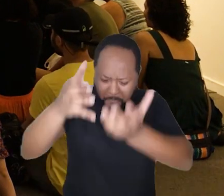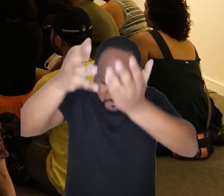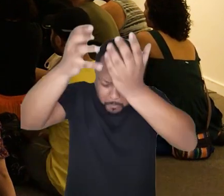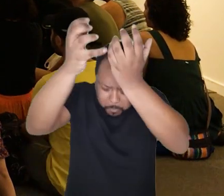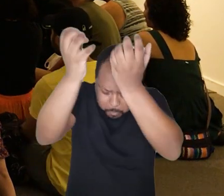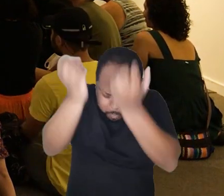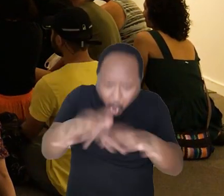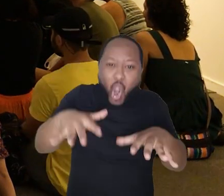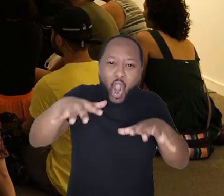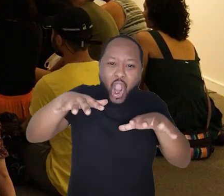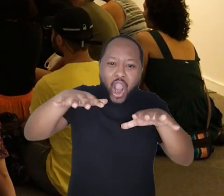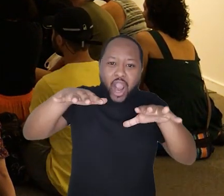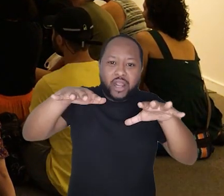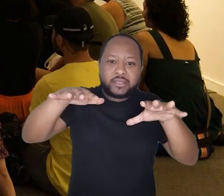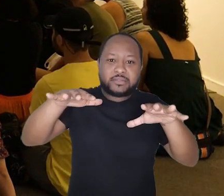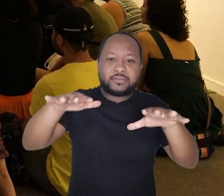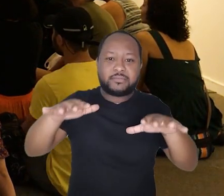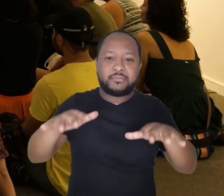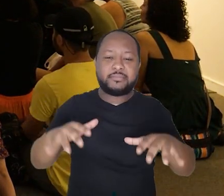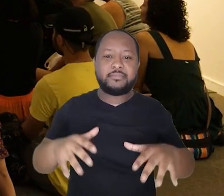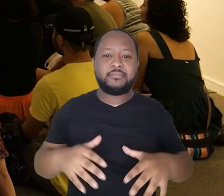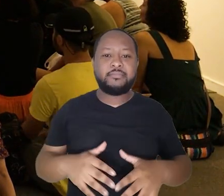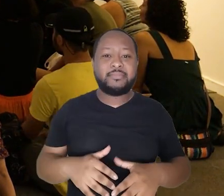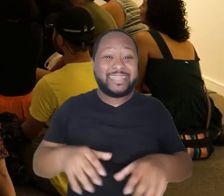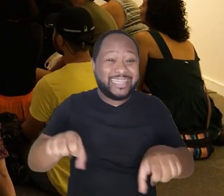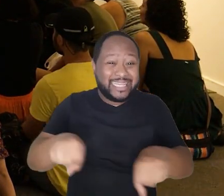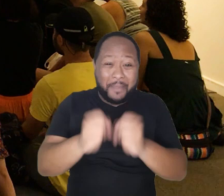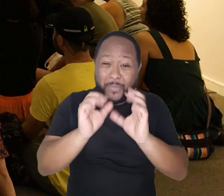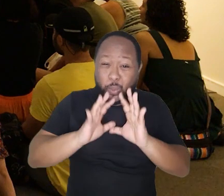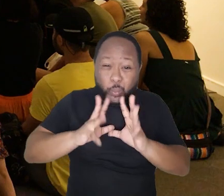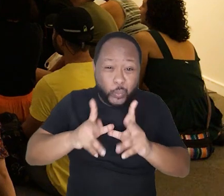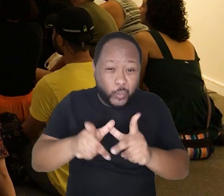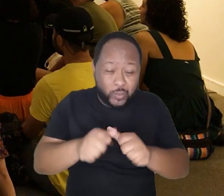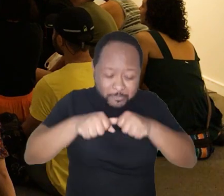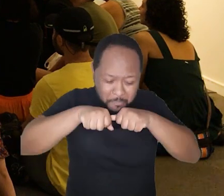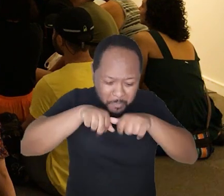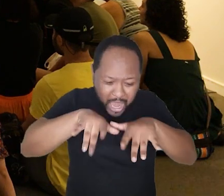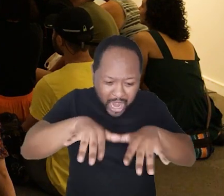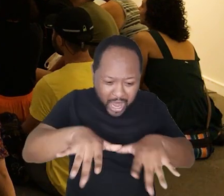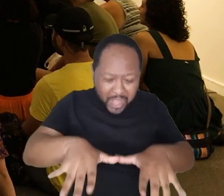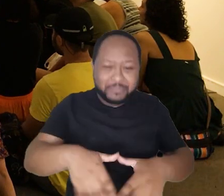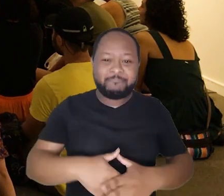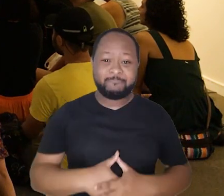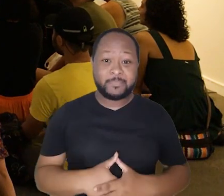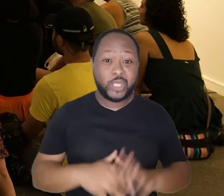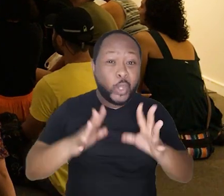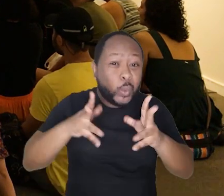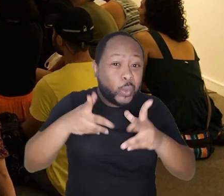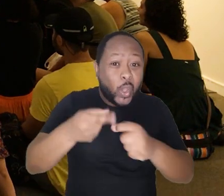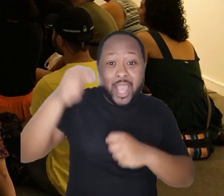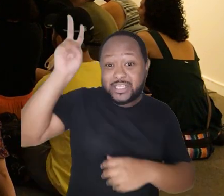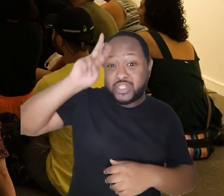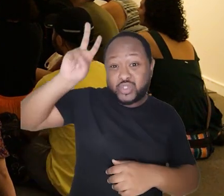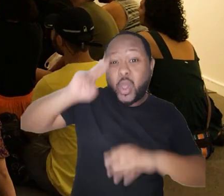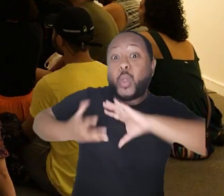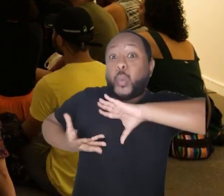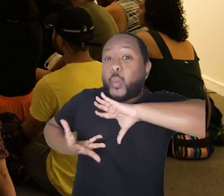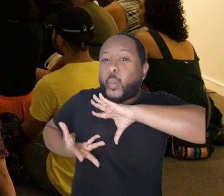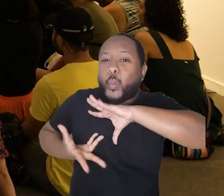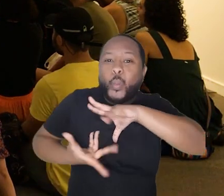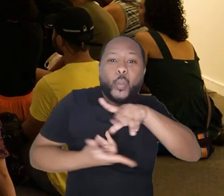chão. Plá! Quebra tudo. E todas as histórias do